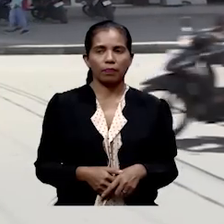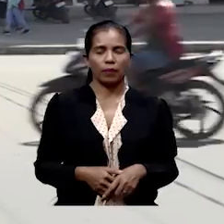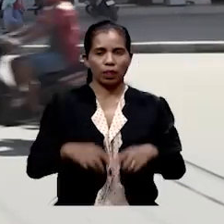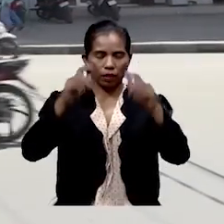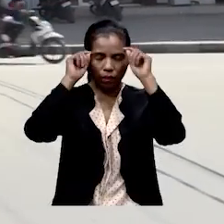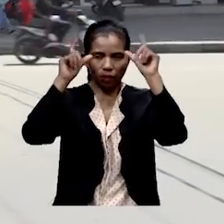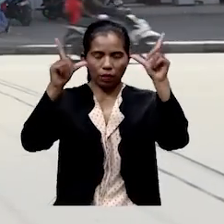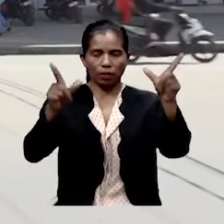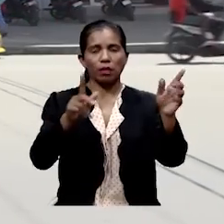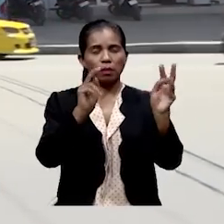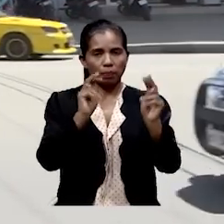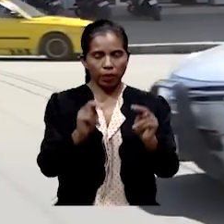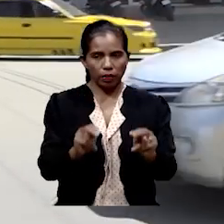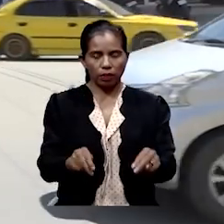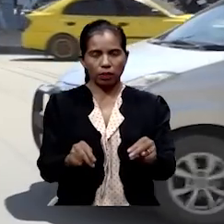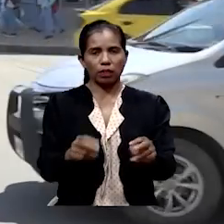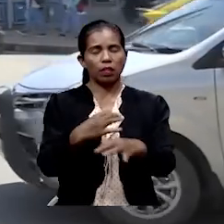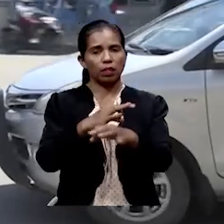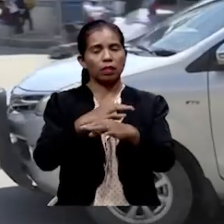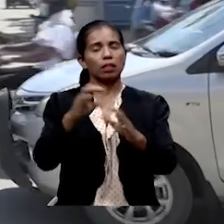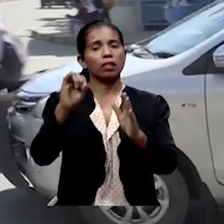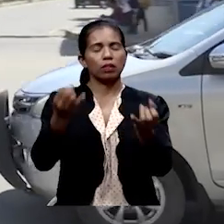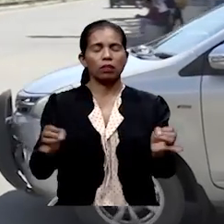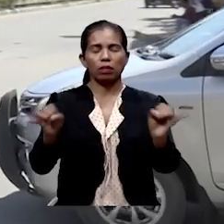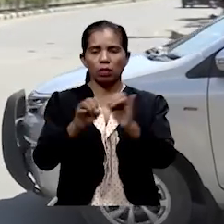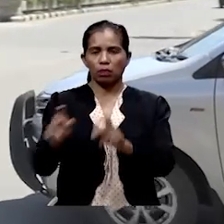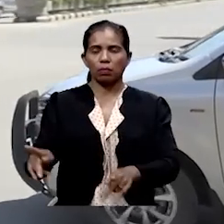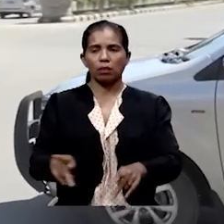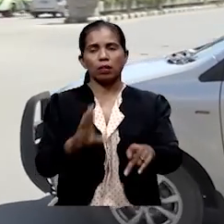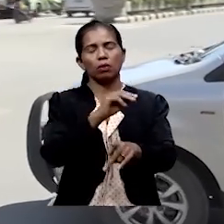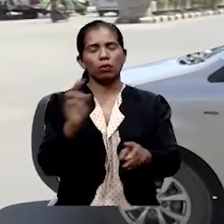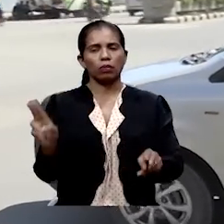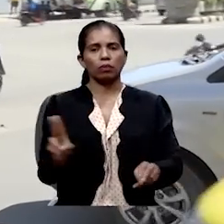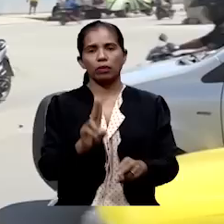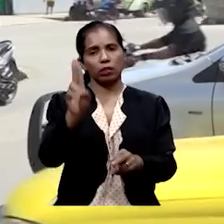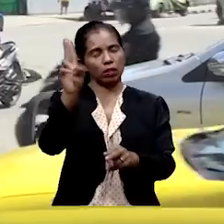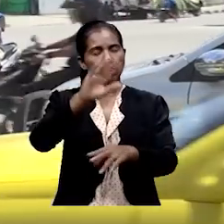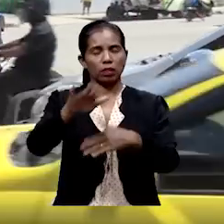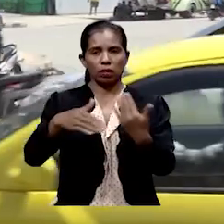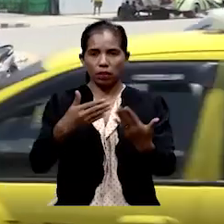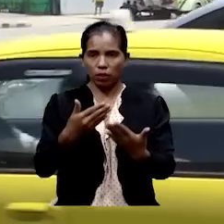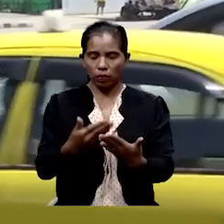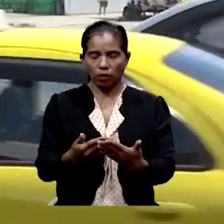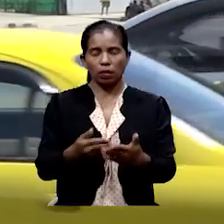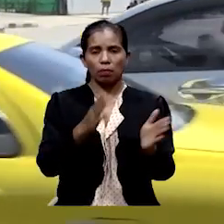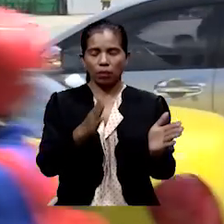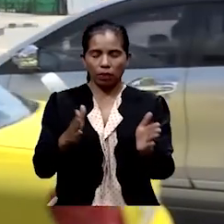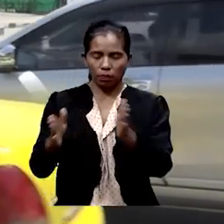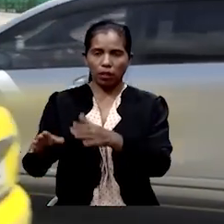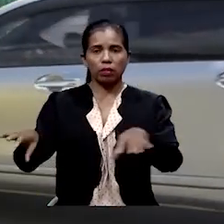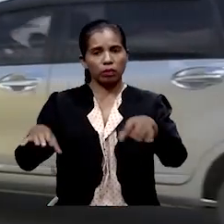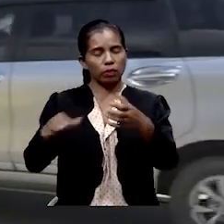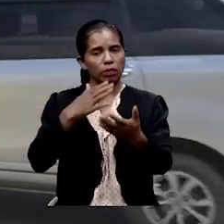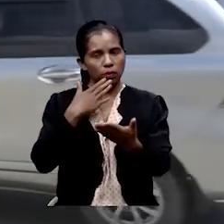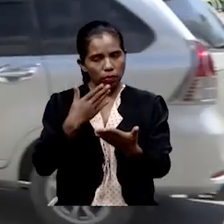Timor-Leste precisa de instituição pública na Universidade Sira, onde prepara curso profissional por